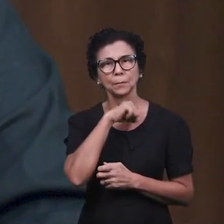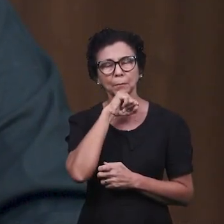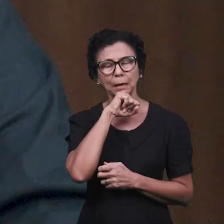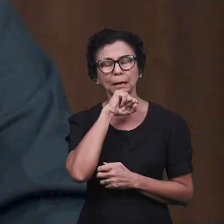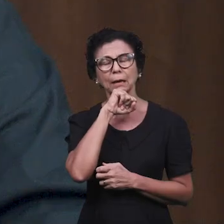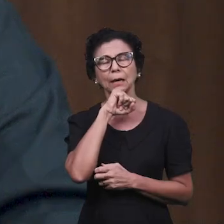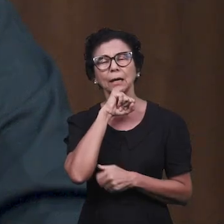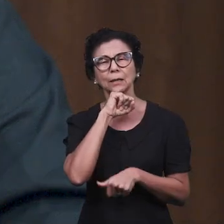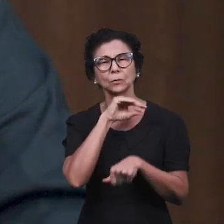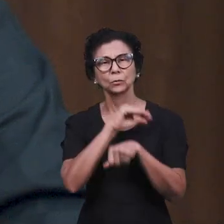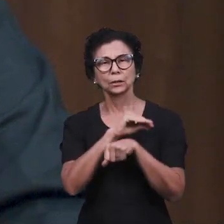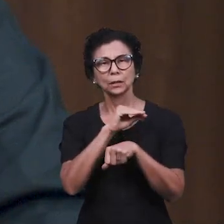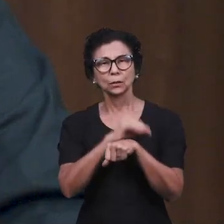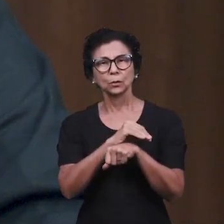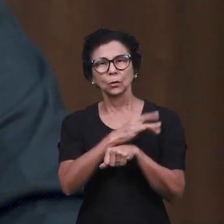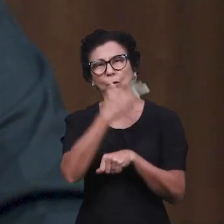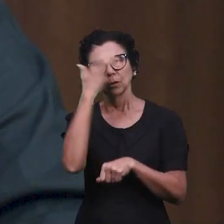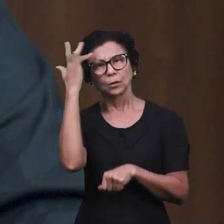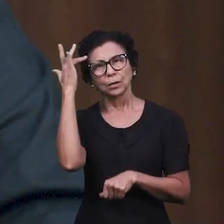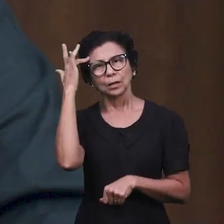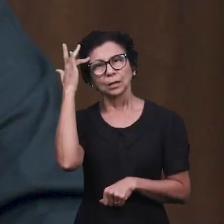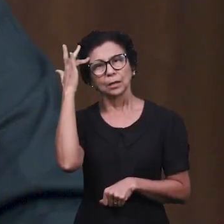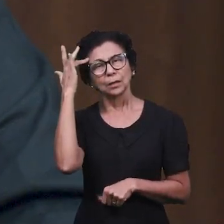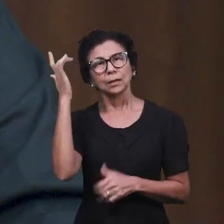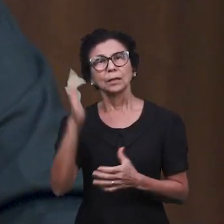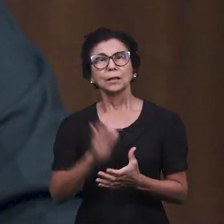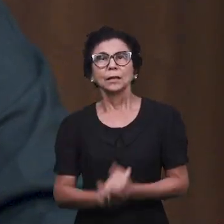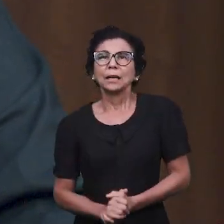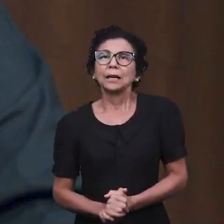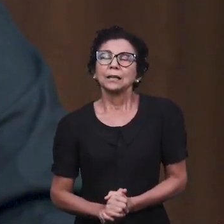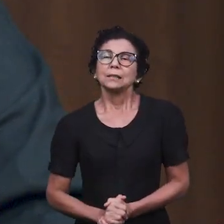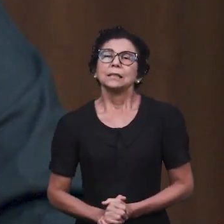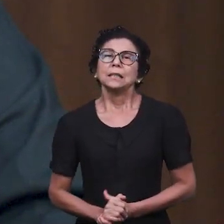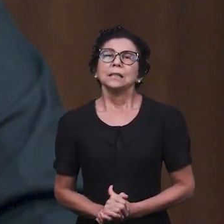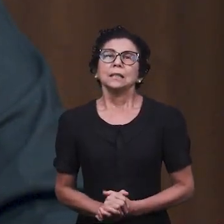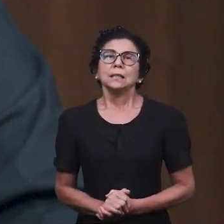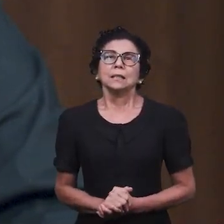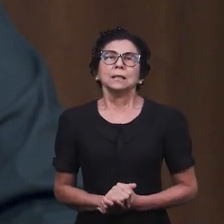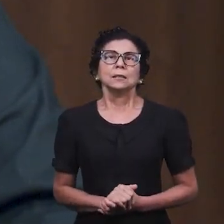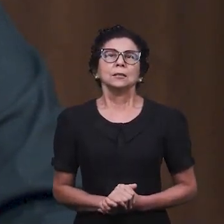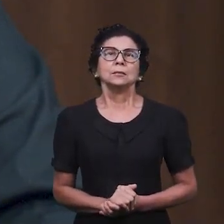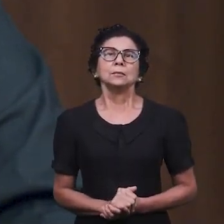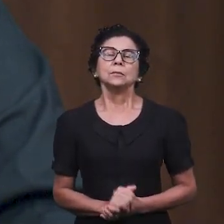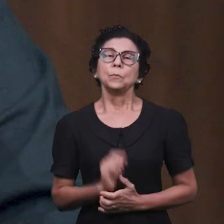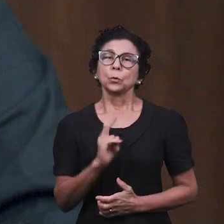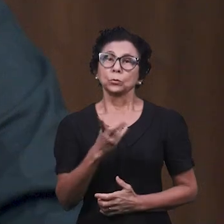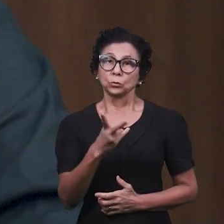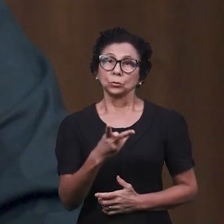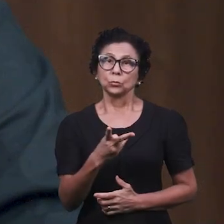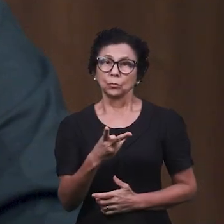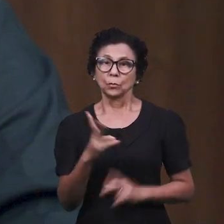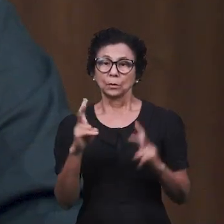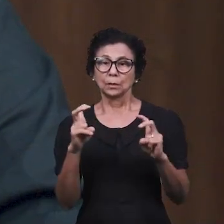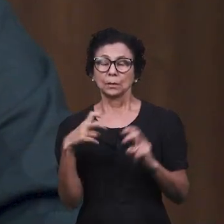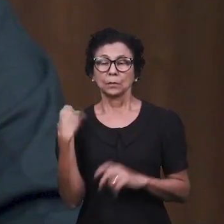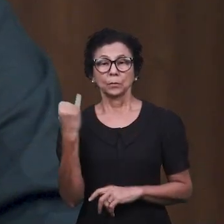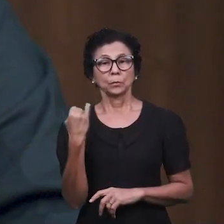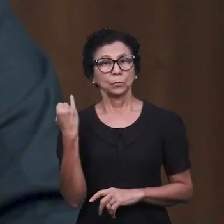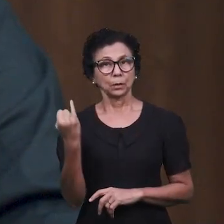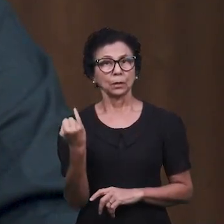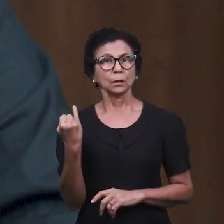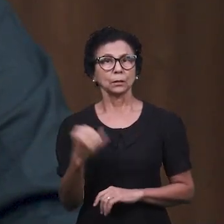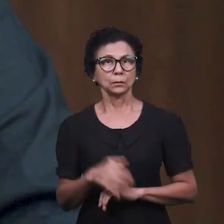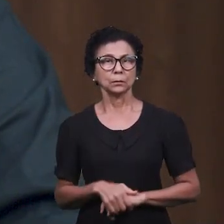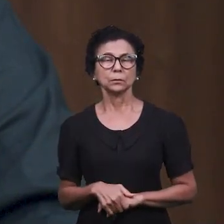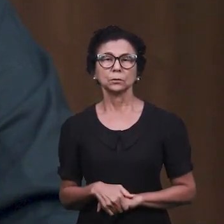nosso programa. E a notícia boa é que nós teremos outros com este tema tão importante para tratar sempre